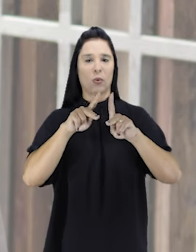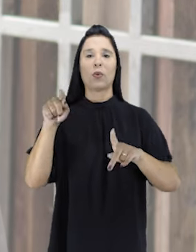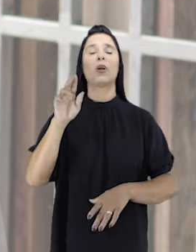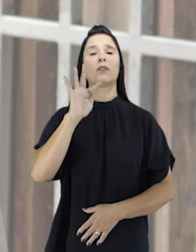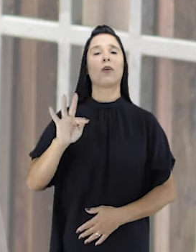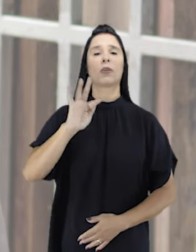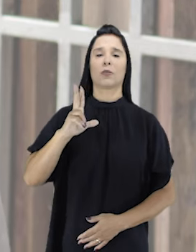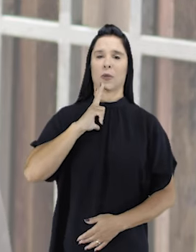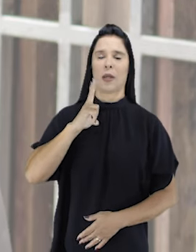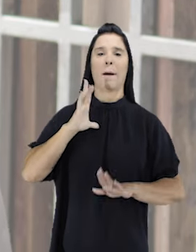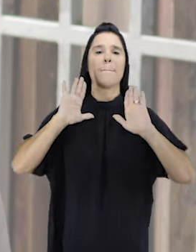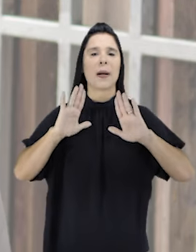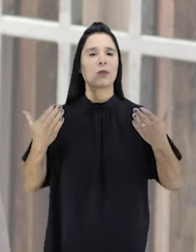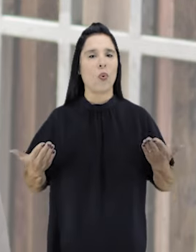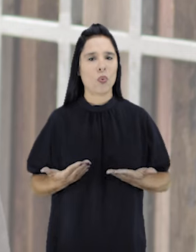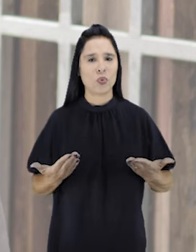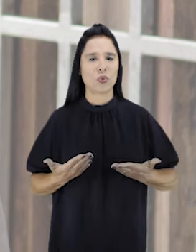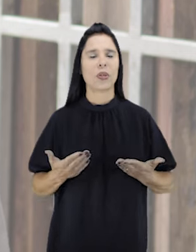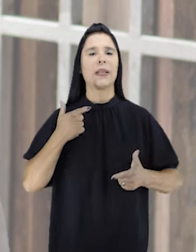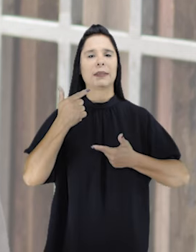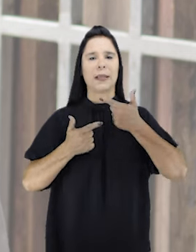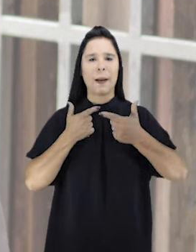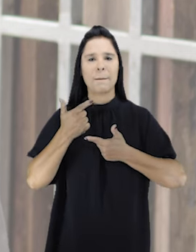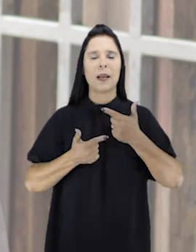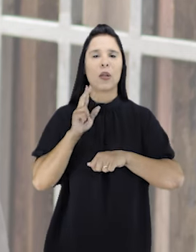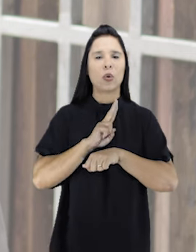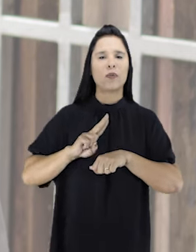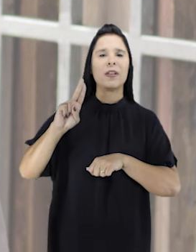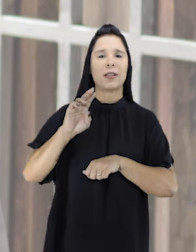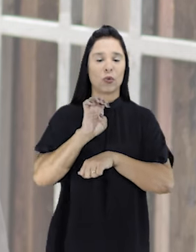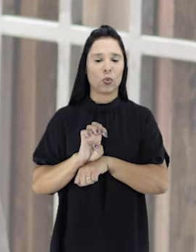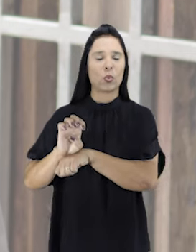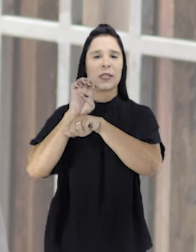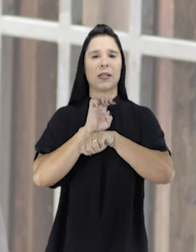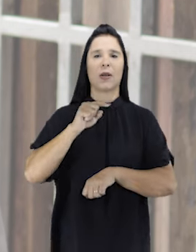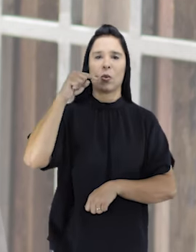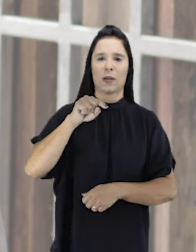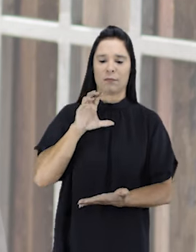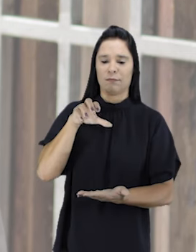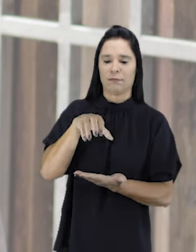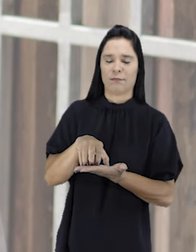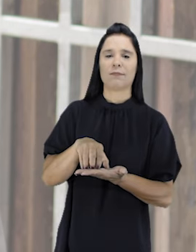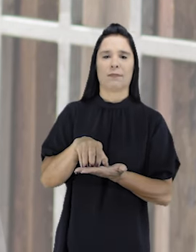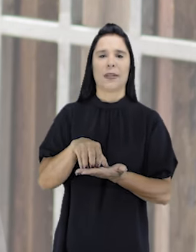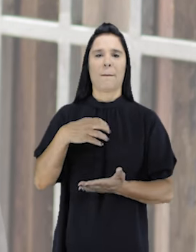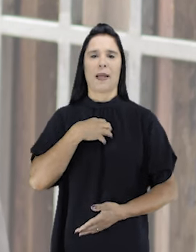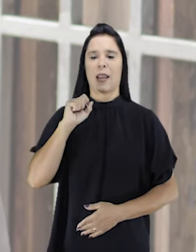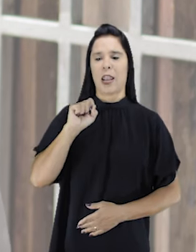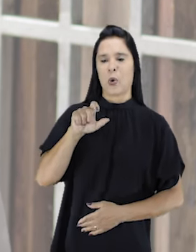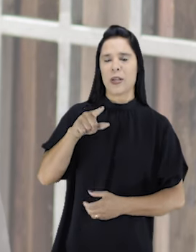instituição particular, mas atualmente eu atuo na Universidade do Estado, aqui no campus de